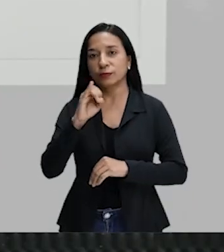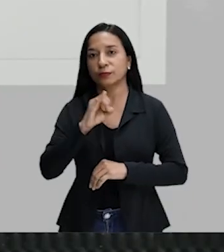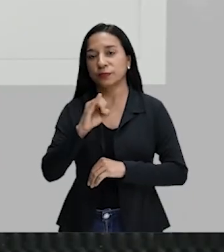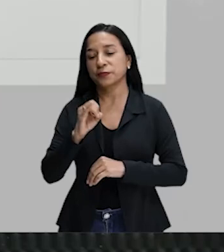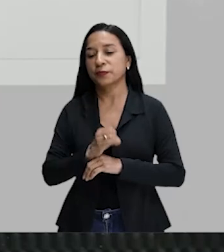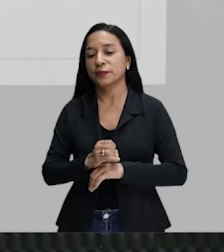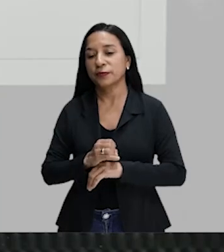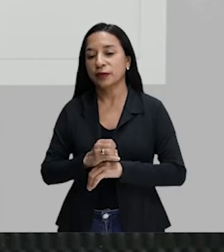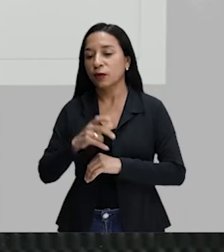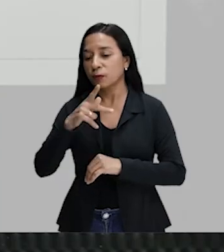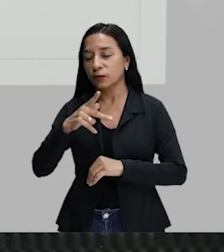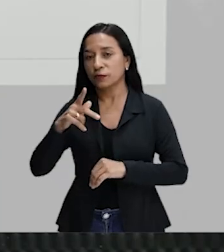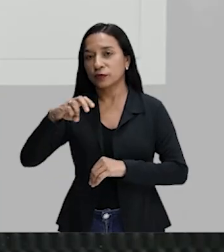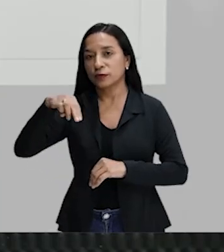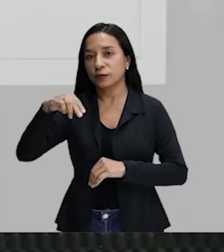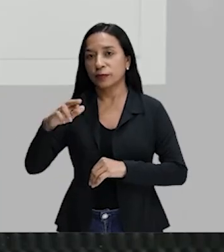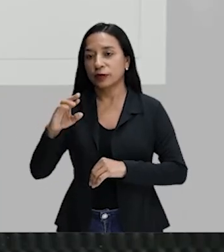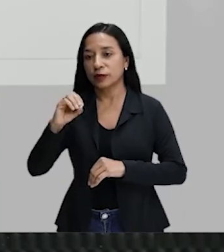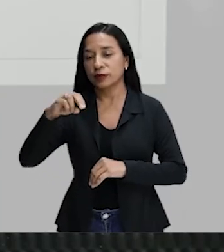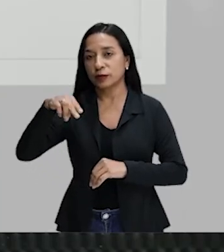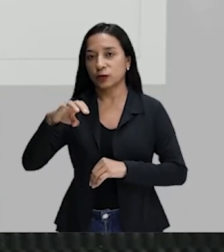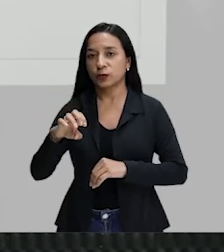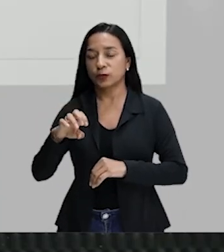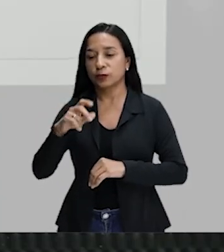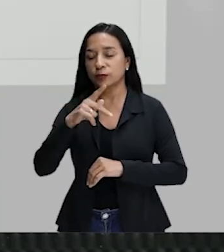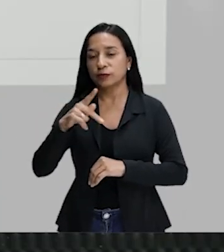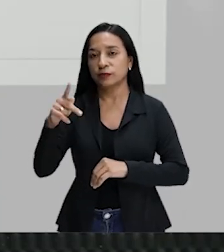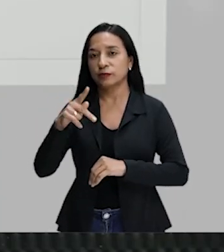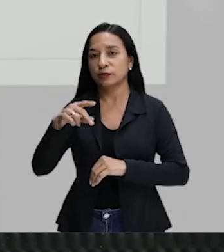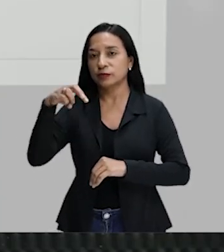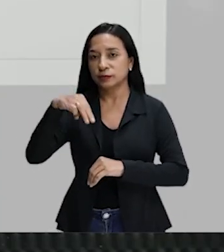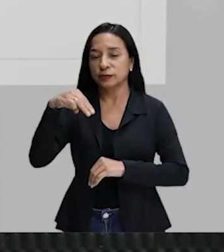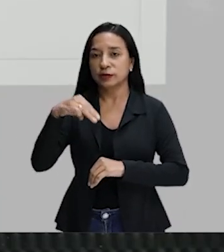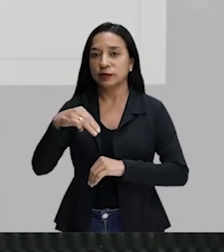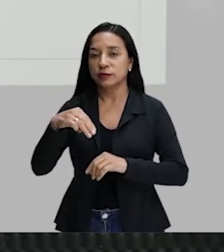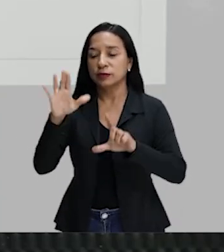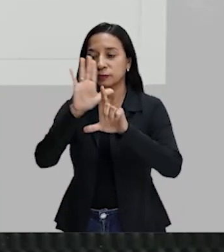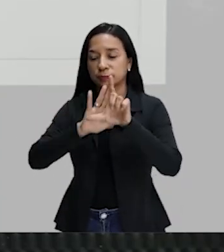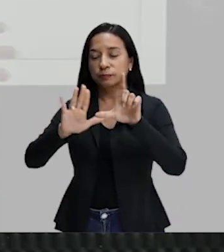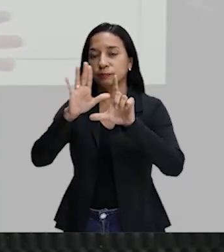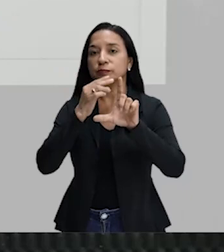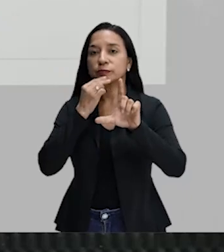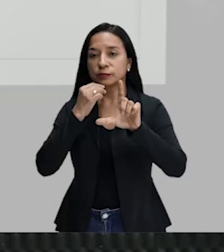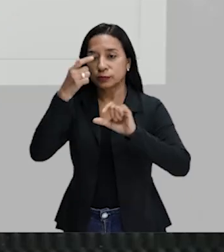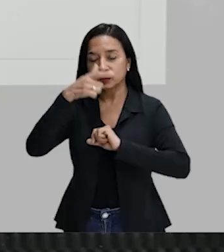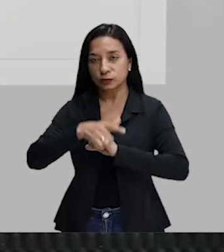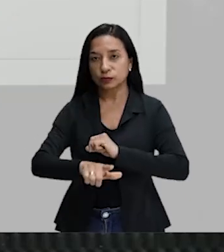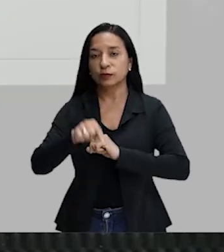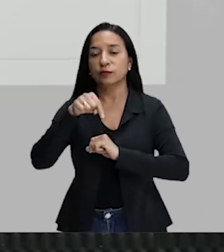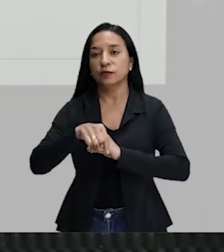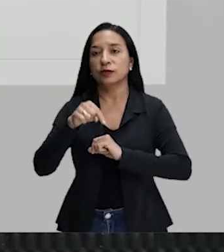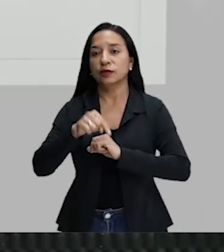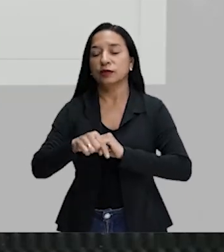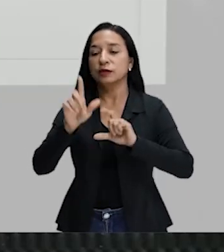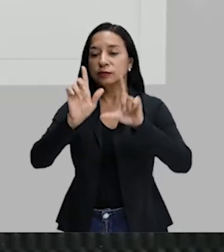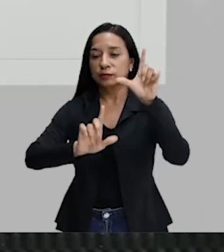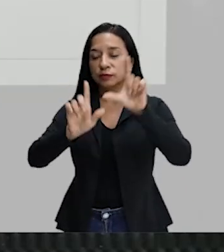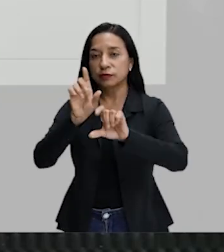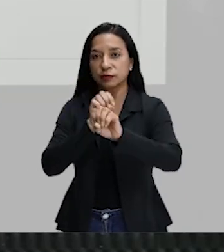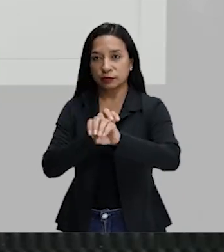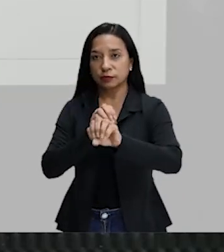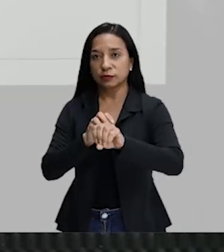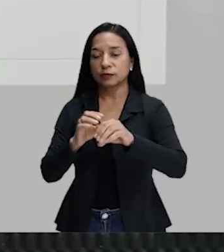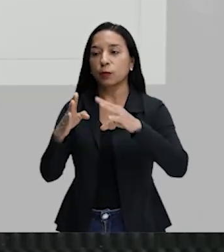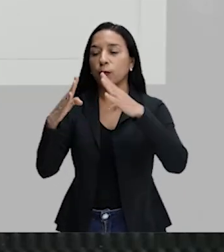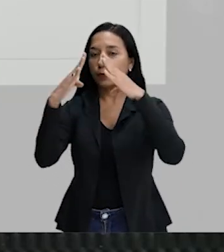pessoal, aqui é o professor Maroni Beck, uma professor de matemática da plataforma Gonçalves Dias. Mais uma vez com vocês aqui na TV Educação, no